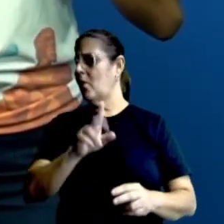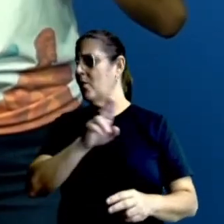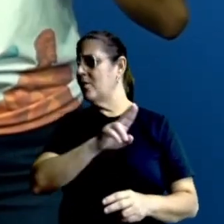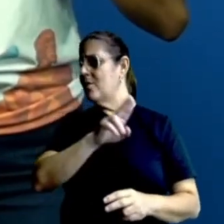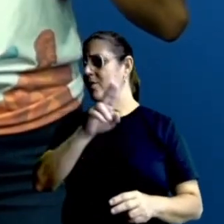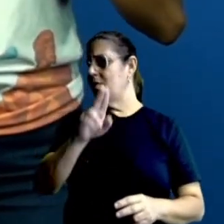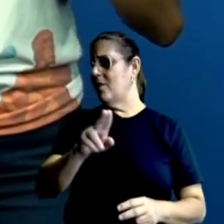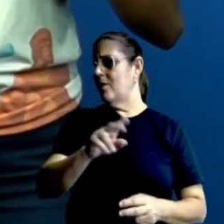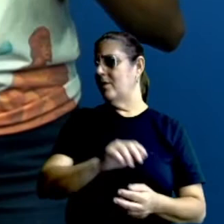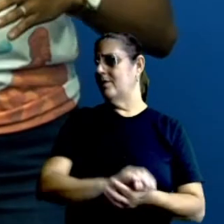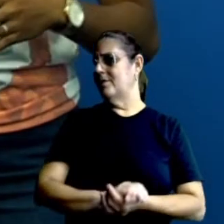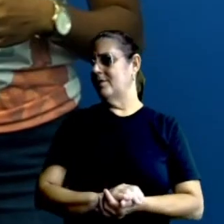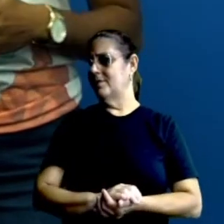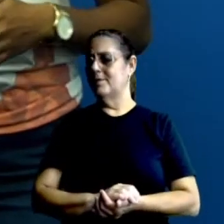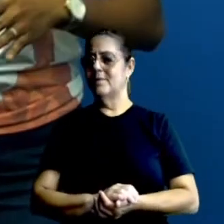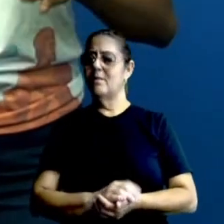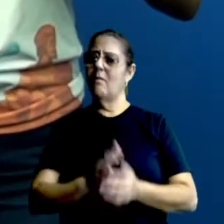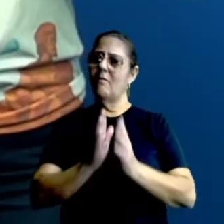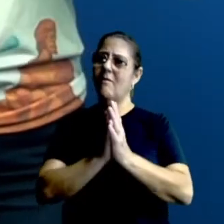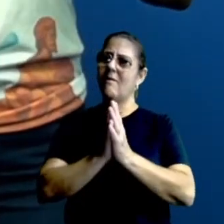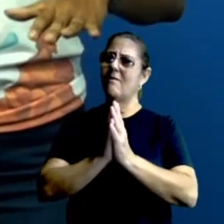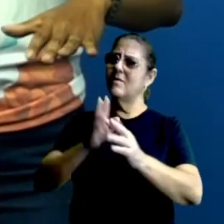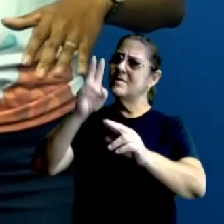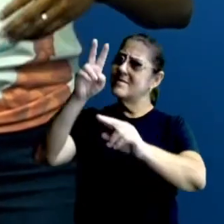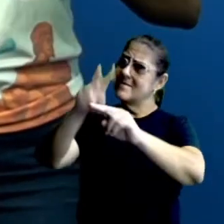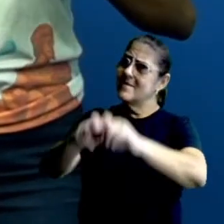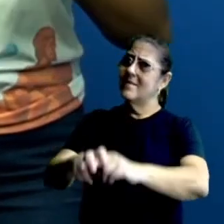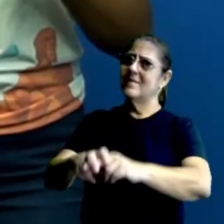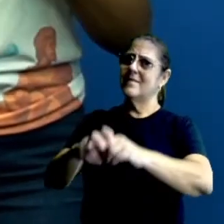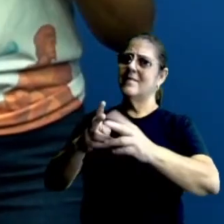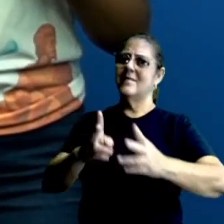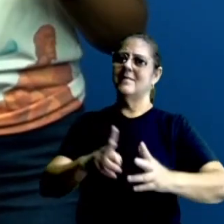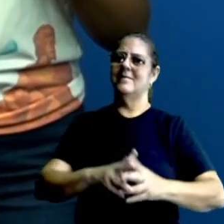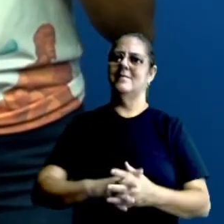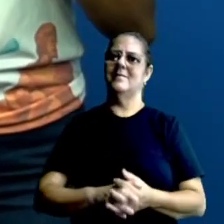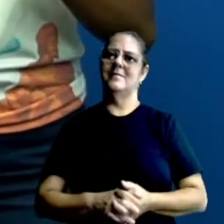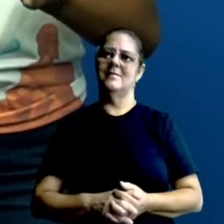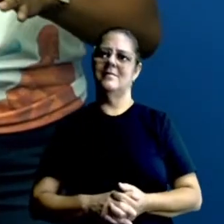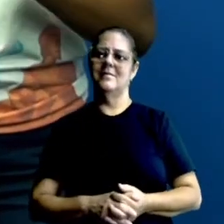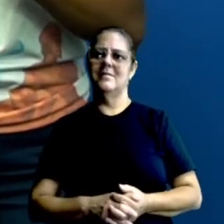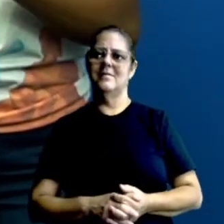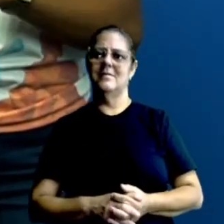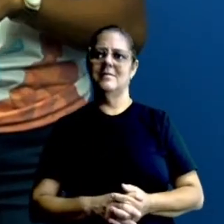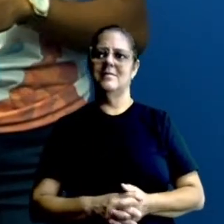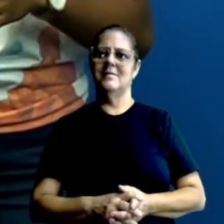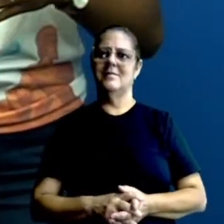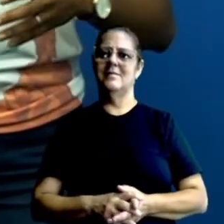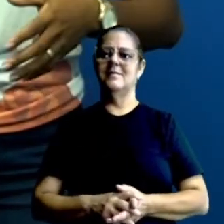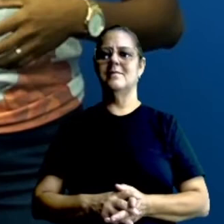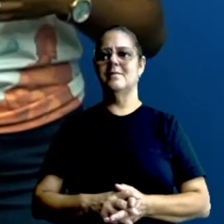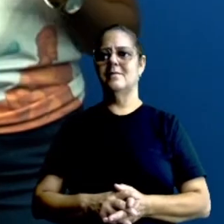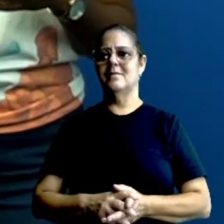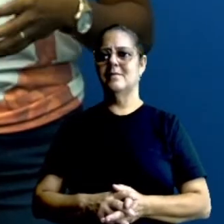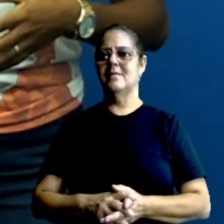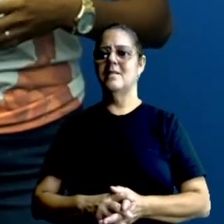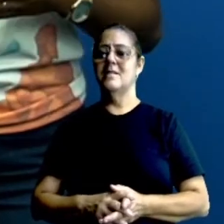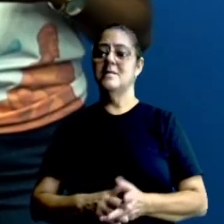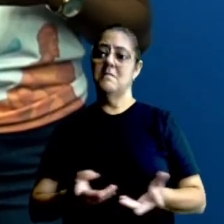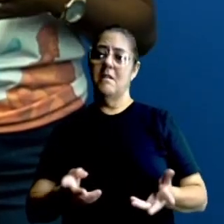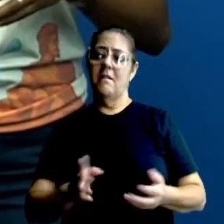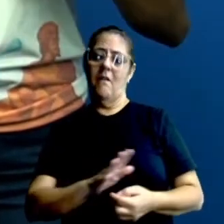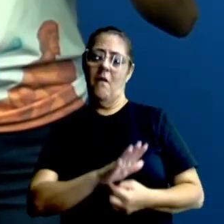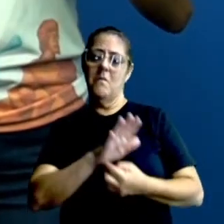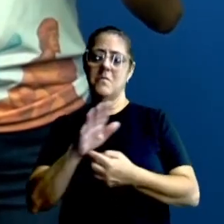utilizado e eu utilizo muito tá cedo não feliz enfim cite-se por favor são